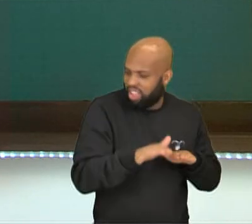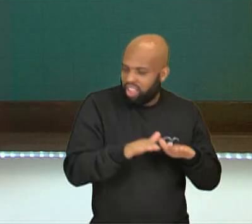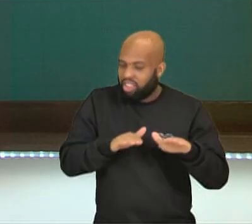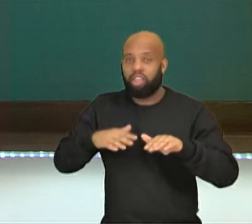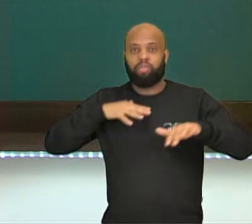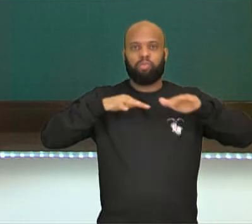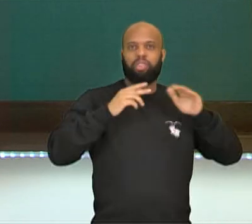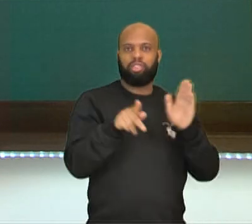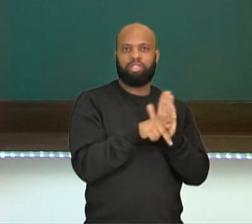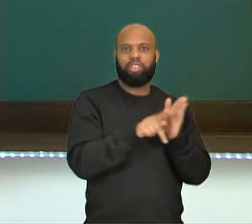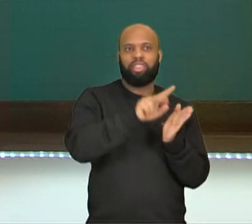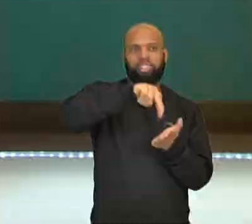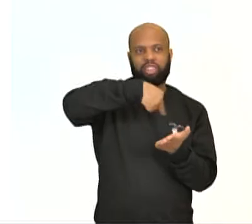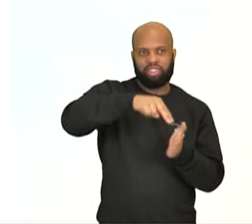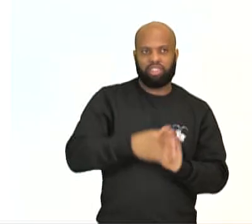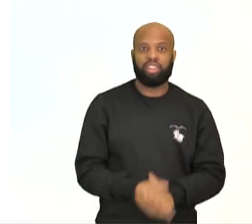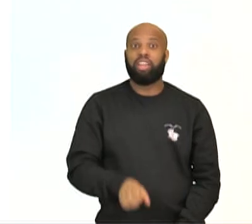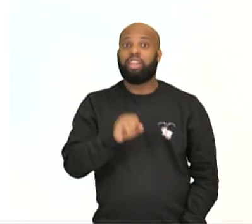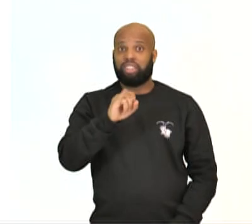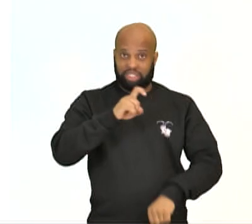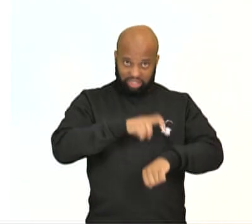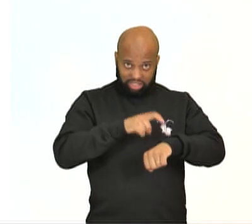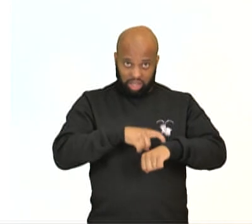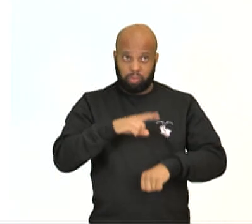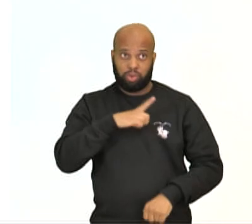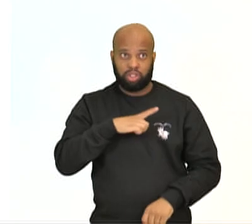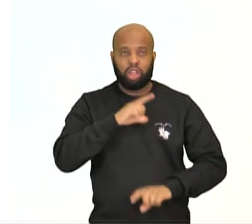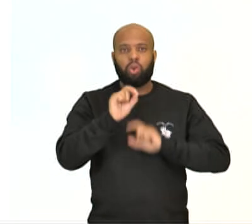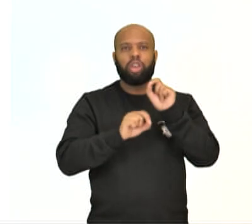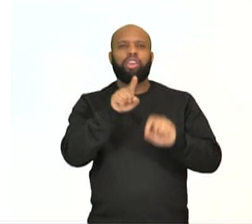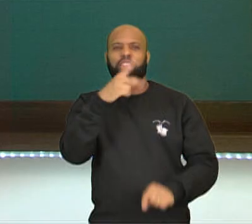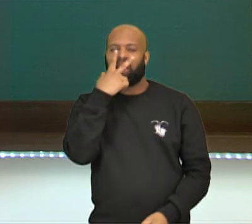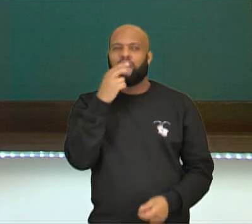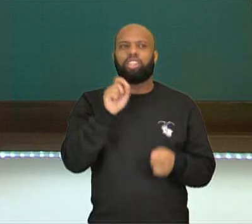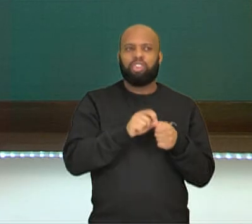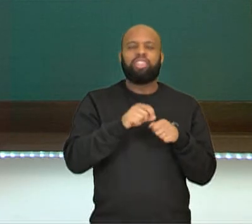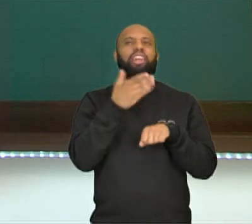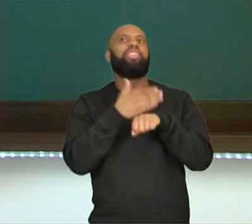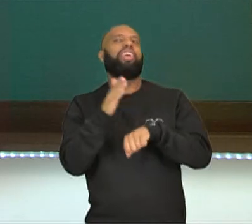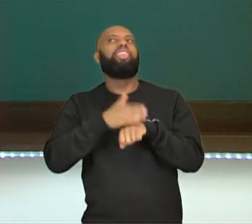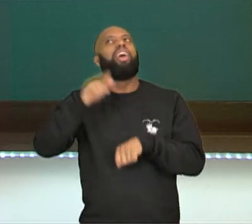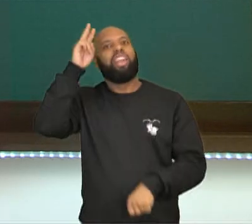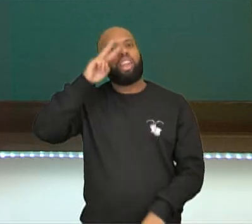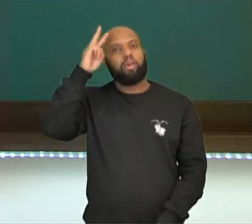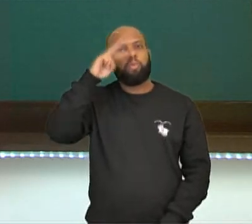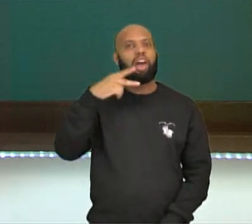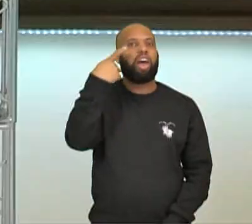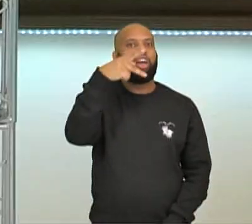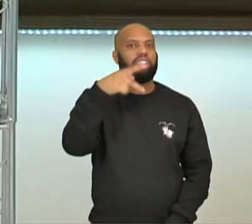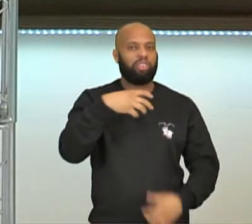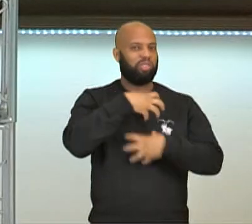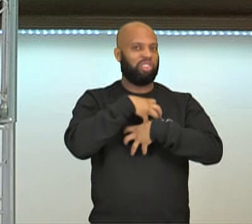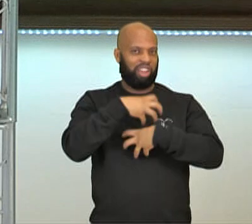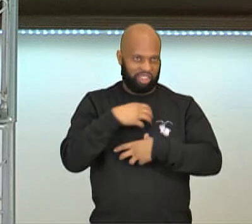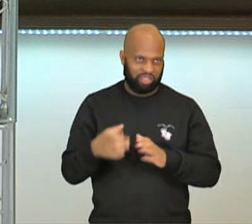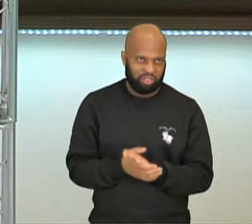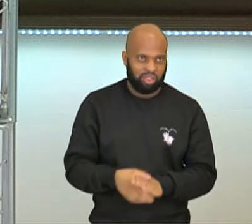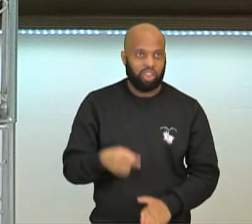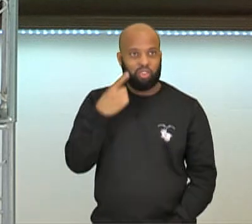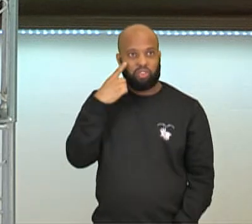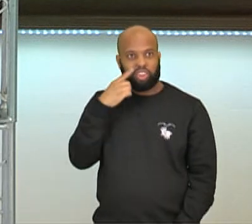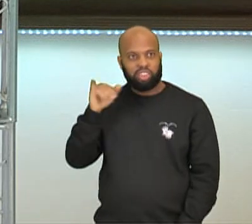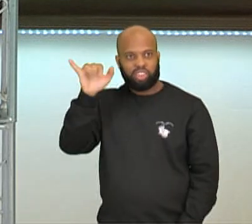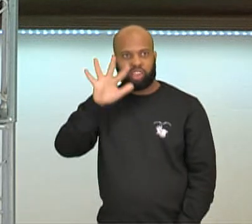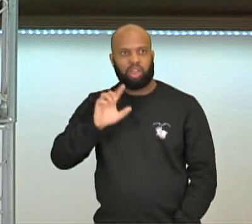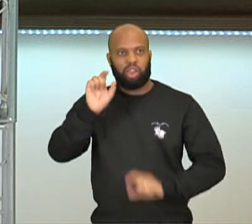dança. Se sobrar um tempo, o que você acha de realizar aí para relembrar o teu passo? Então a professora colocou uma imagem de uma